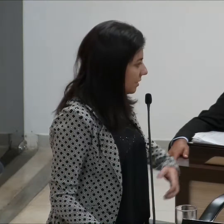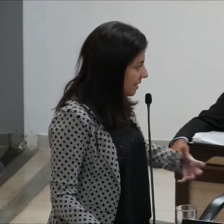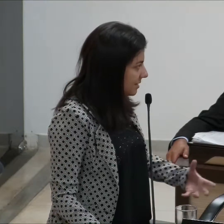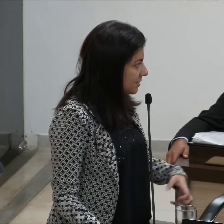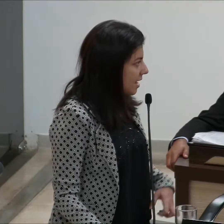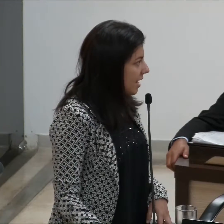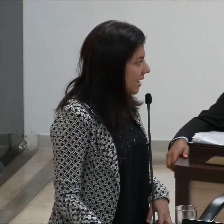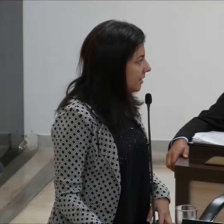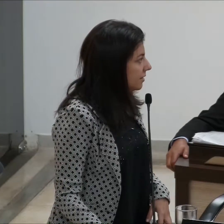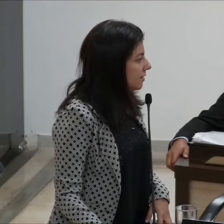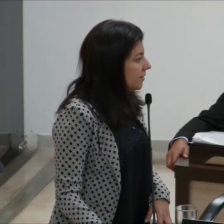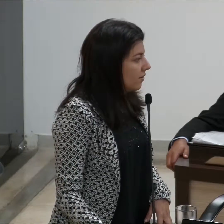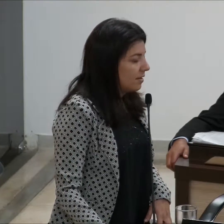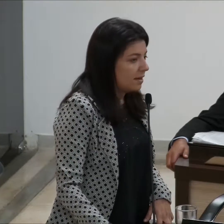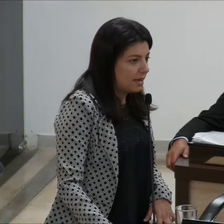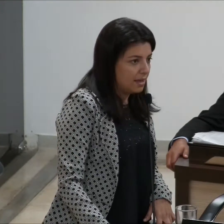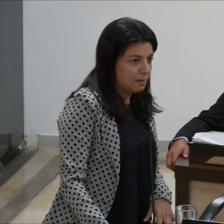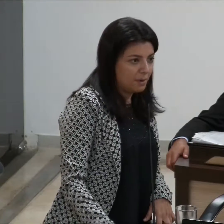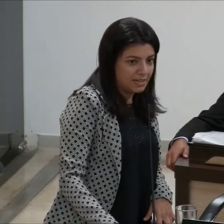Carlos, nessa área,